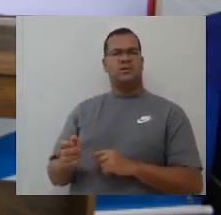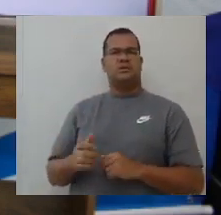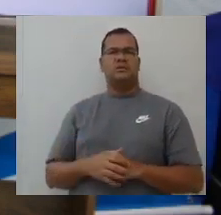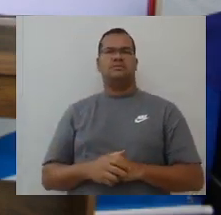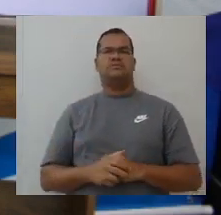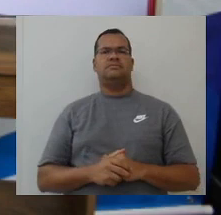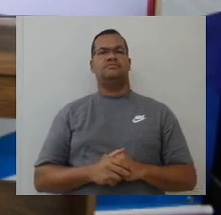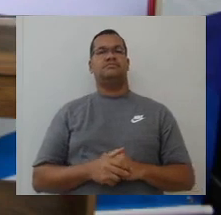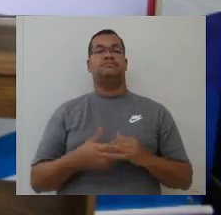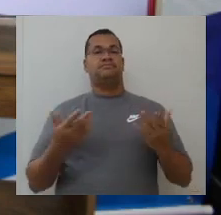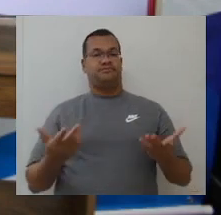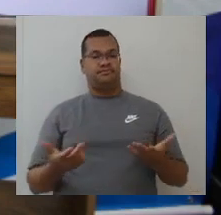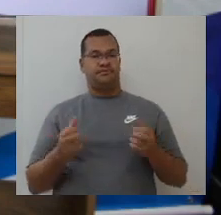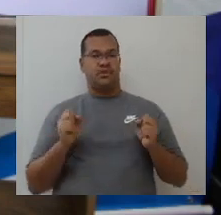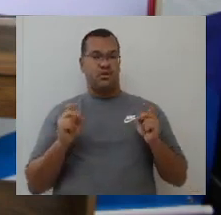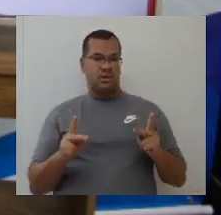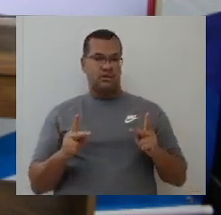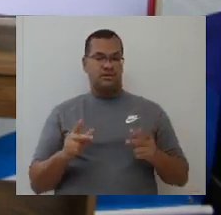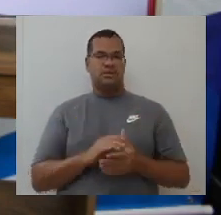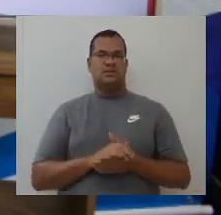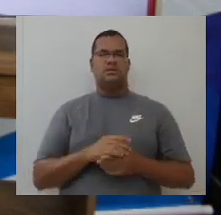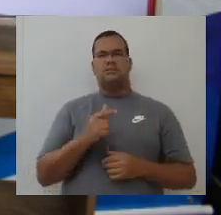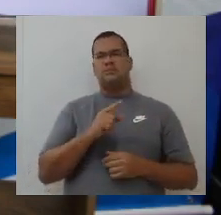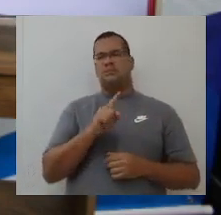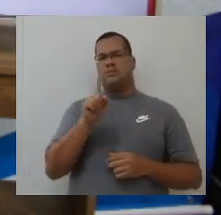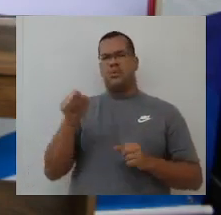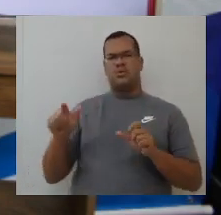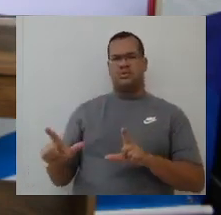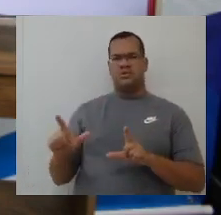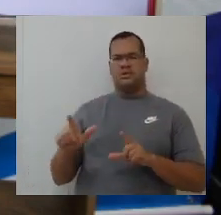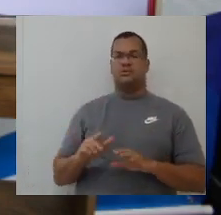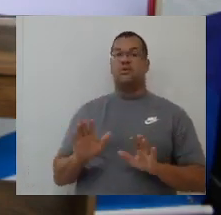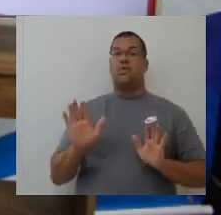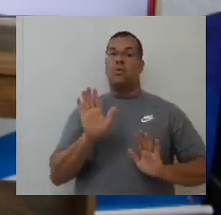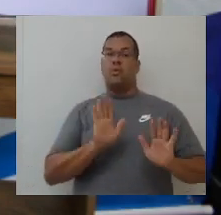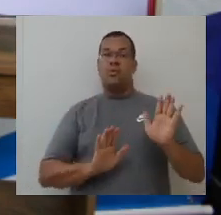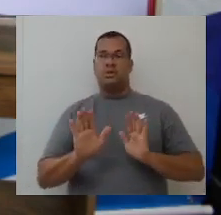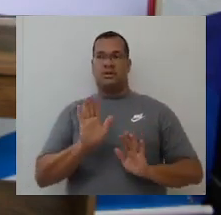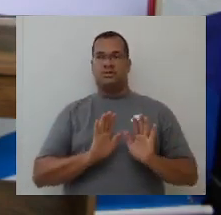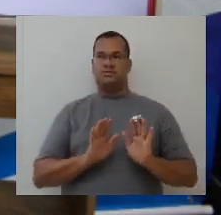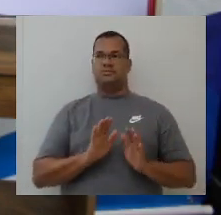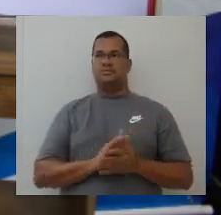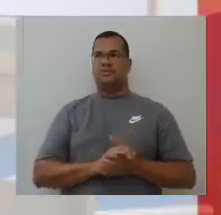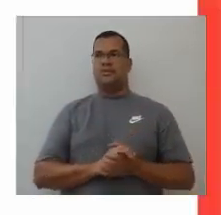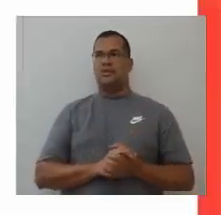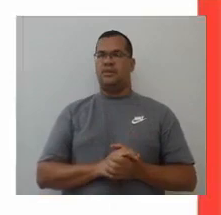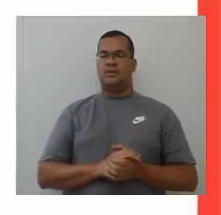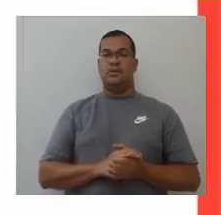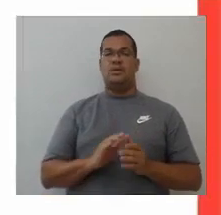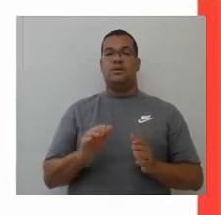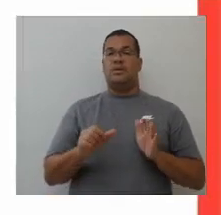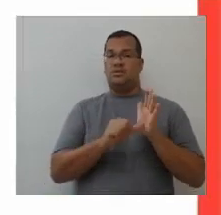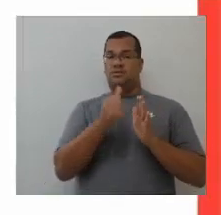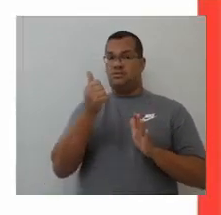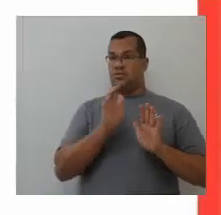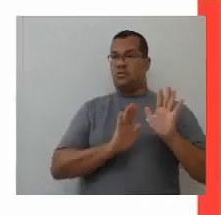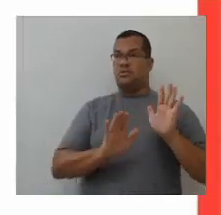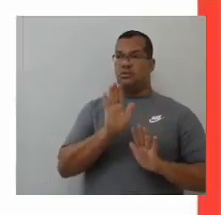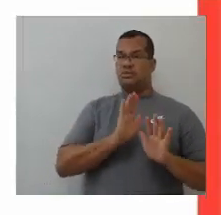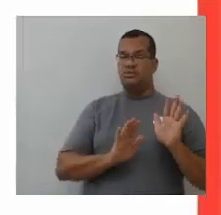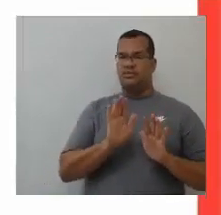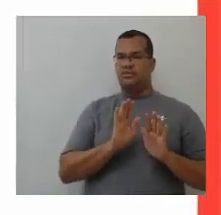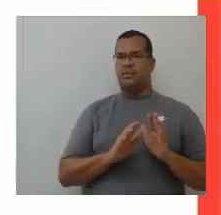confirmação final. Beleza? Próximo. Cuidado. Opa, cuidado. Vamos lá. Number one. Verbo